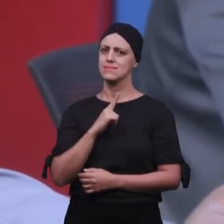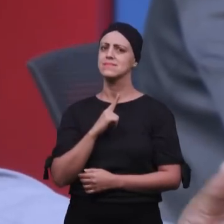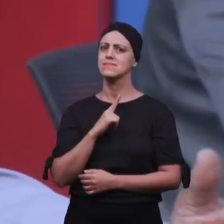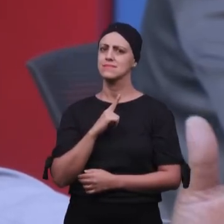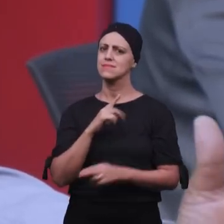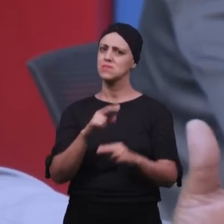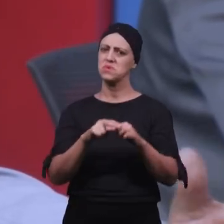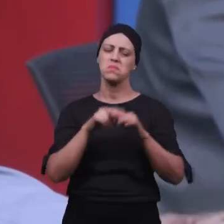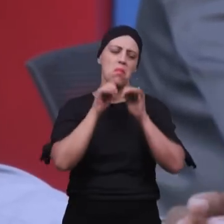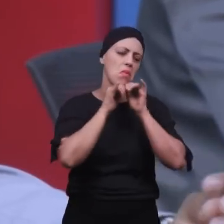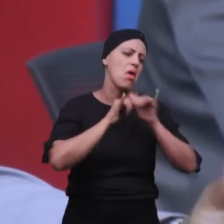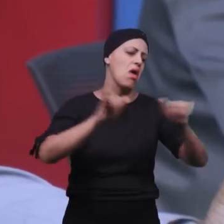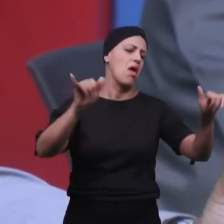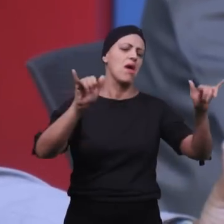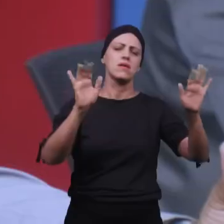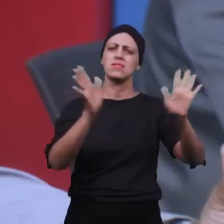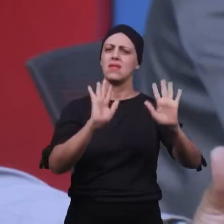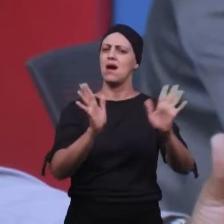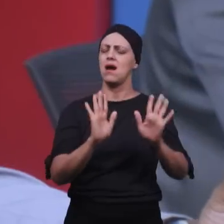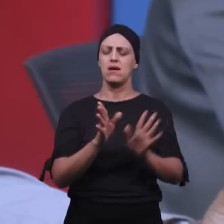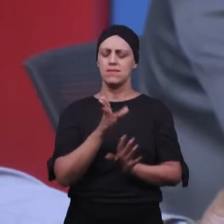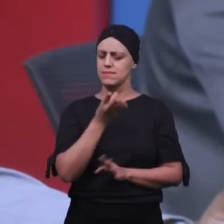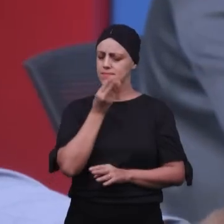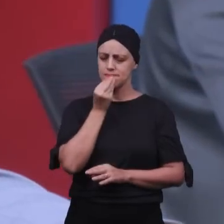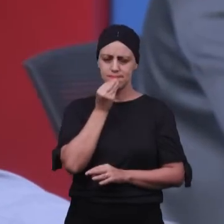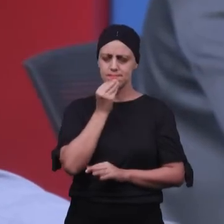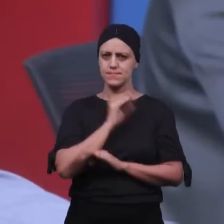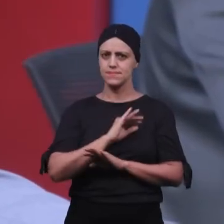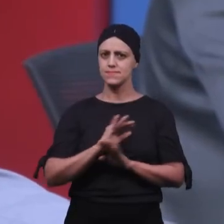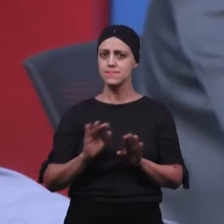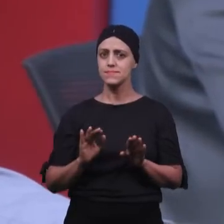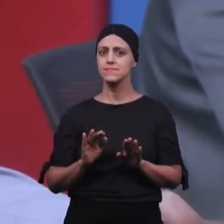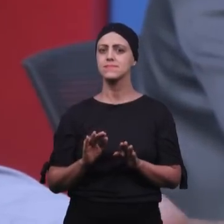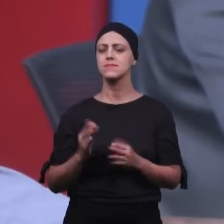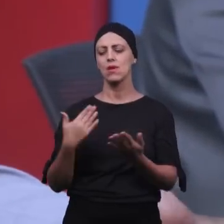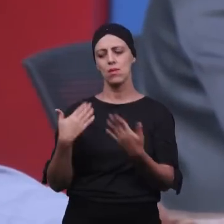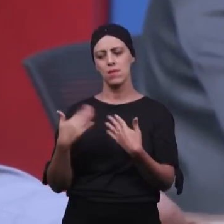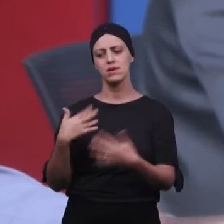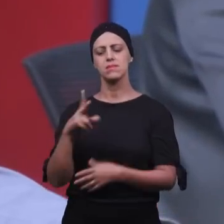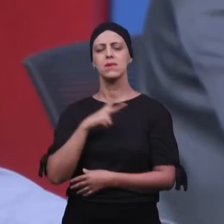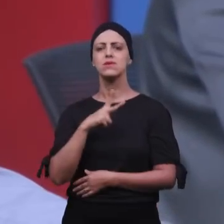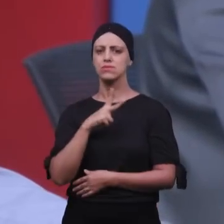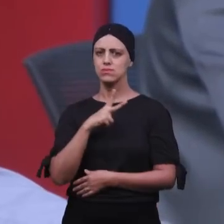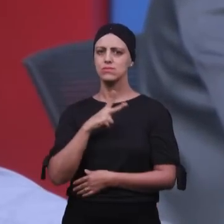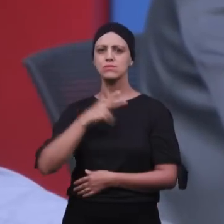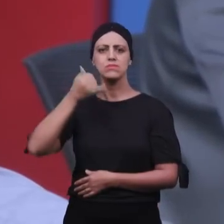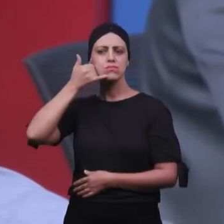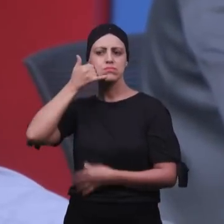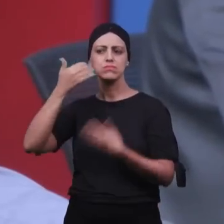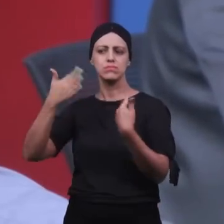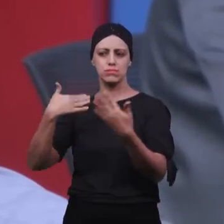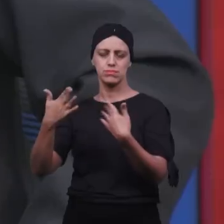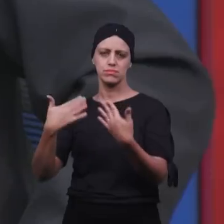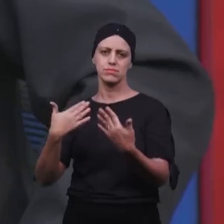divulgar, de falar, de comentar situações que ali nós compartilhamos e recebemos informações.